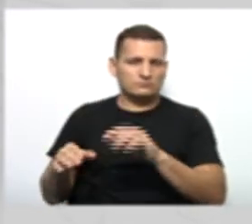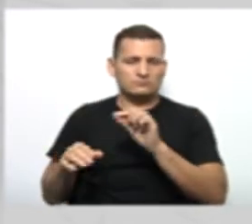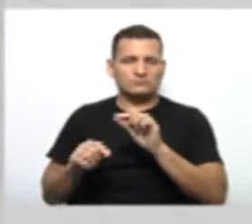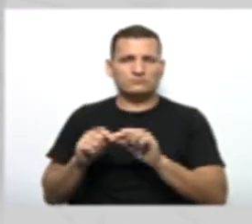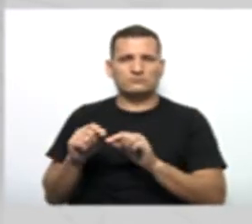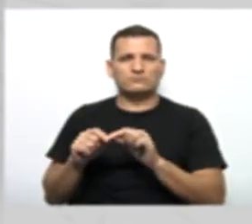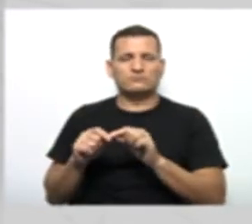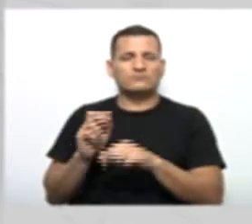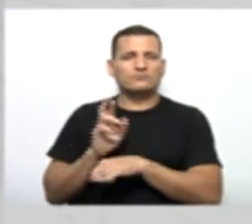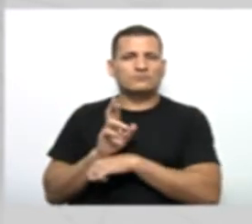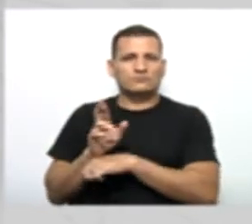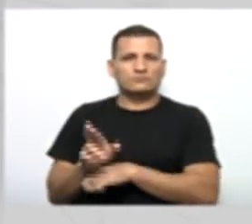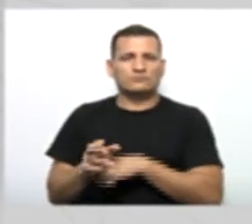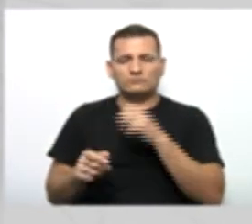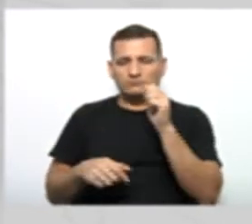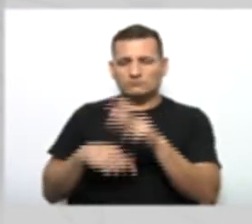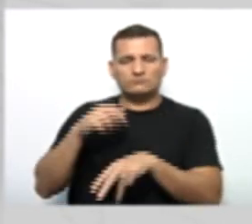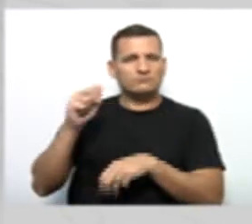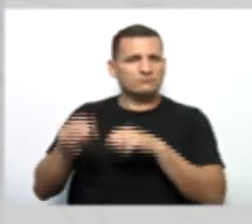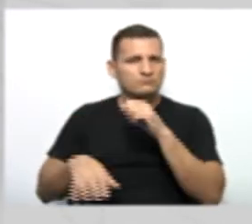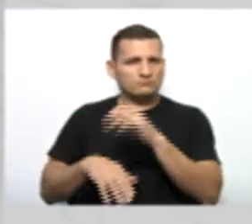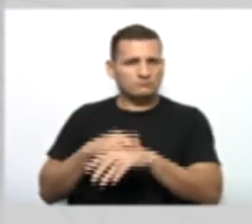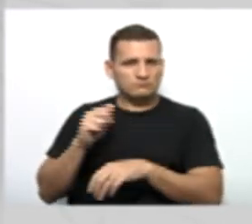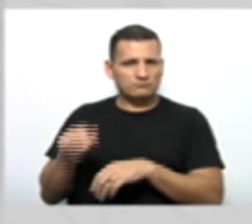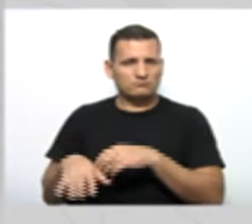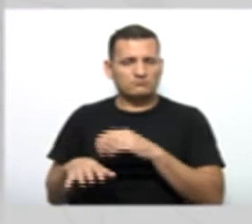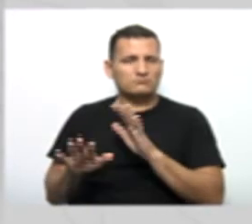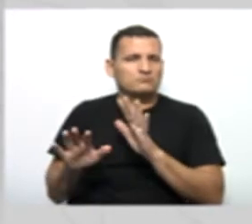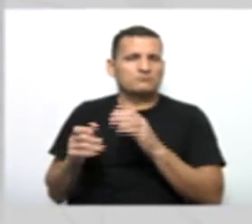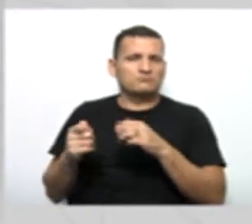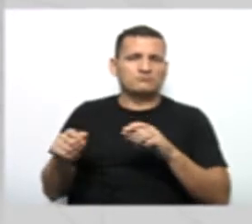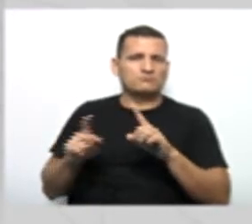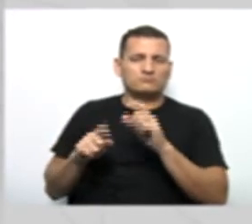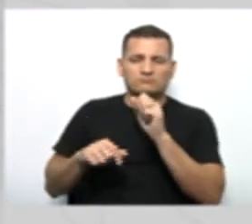que recursos sejam jogados fora sem necessidade.